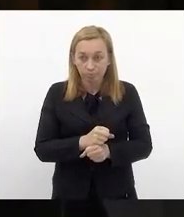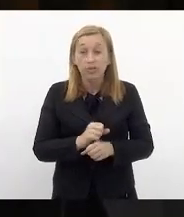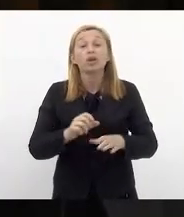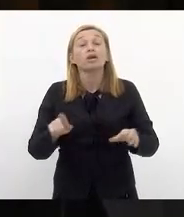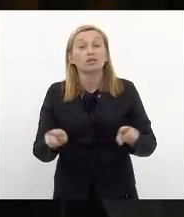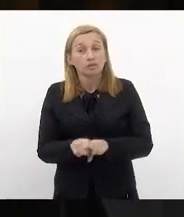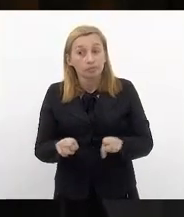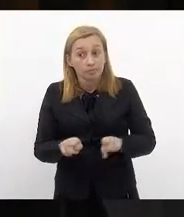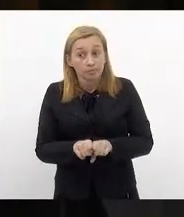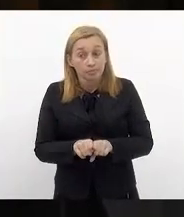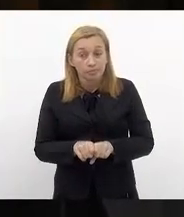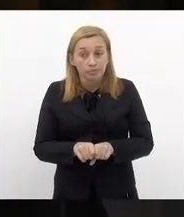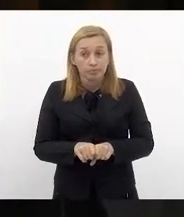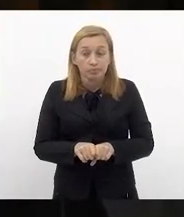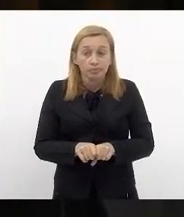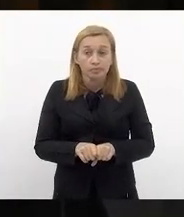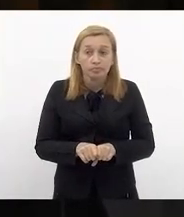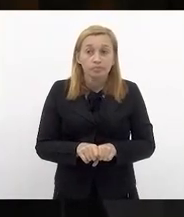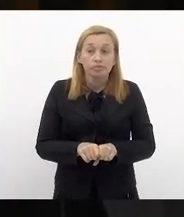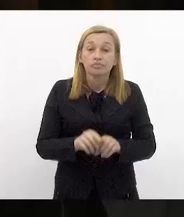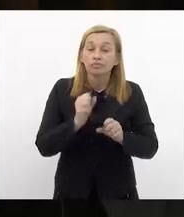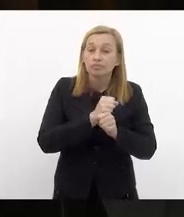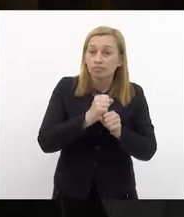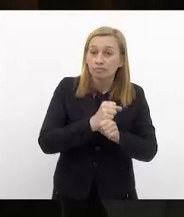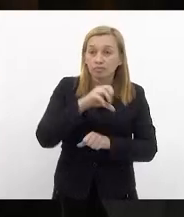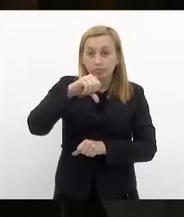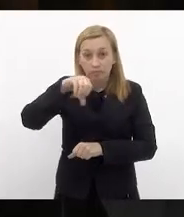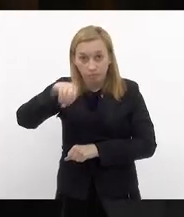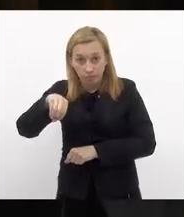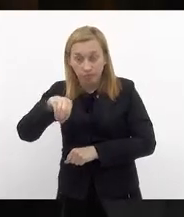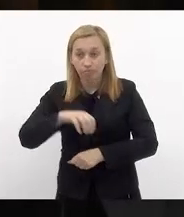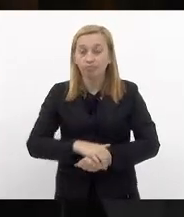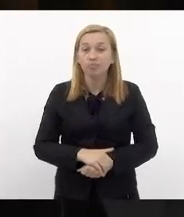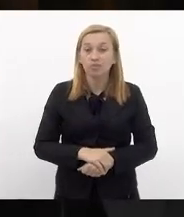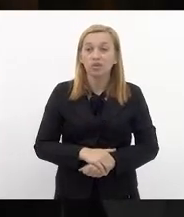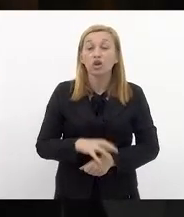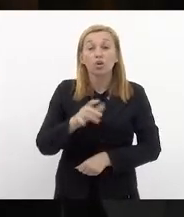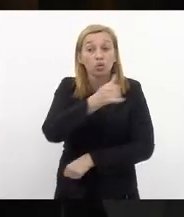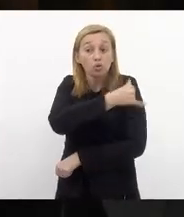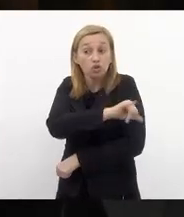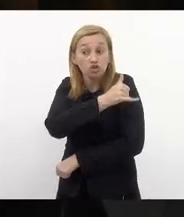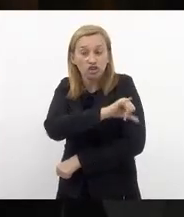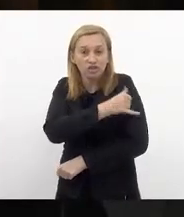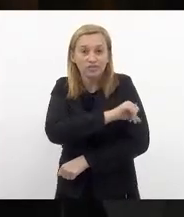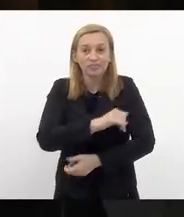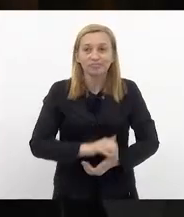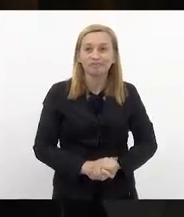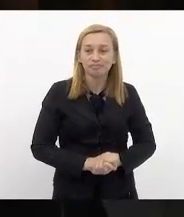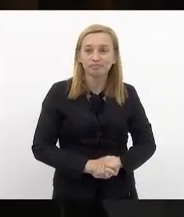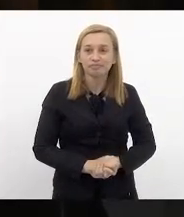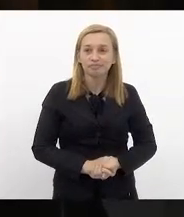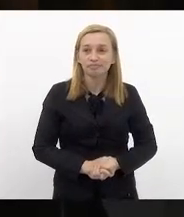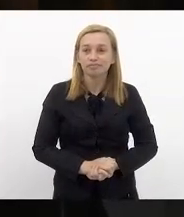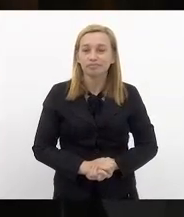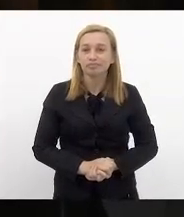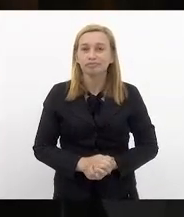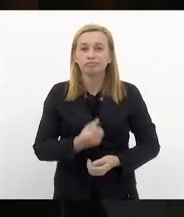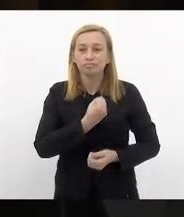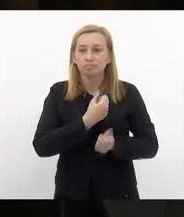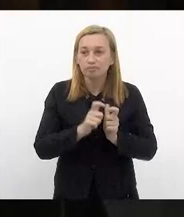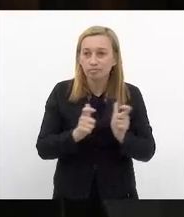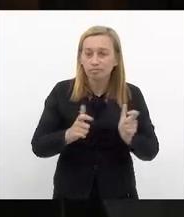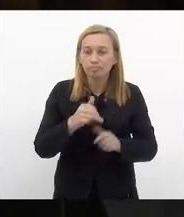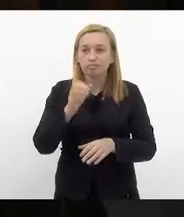Além disso, desde a década de 90, quando o Rio de Janeiro e a maioria dos estados do